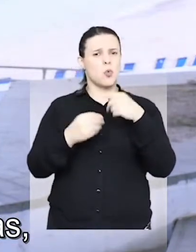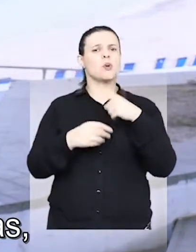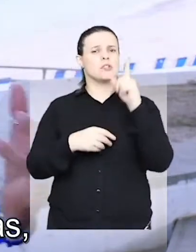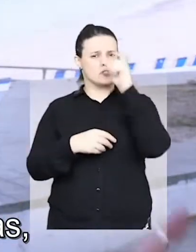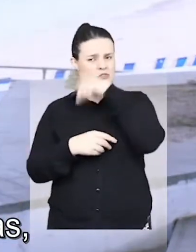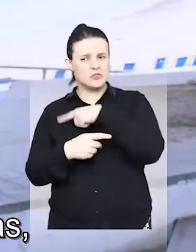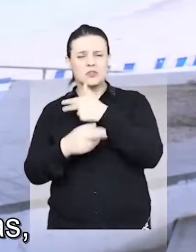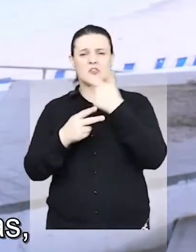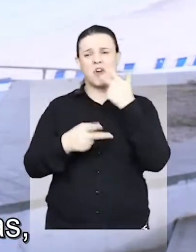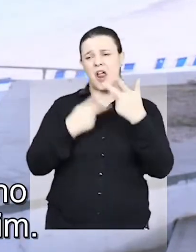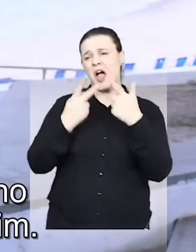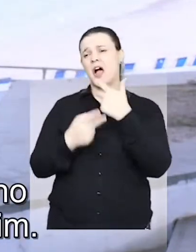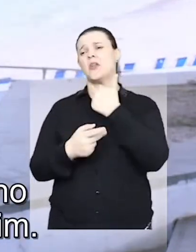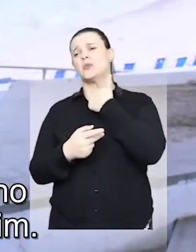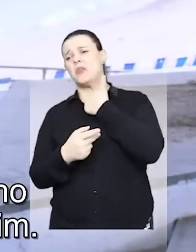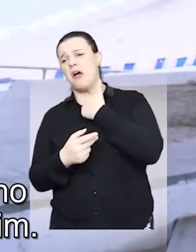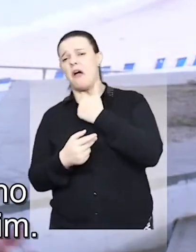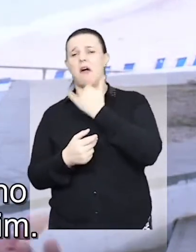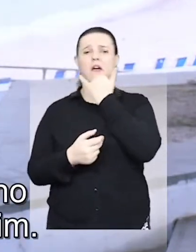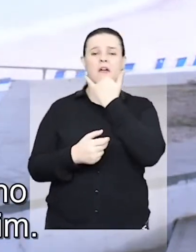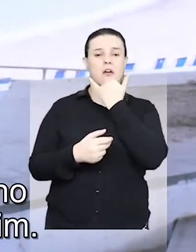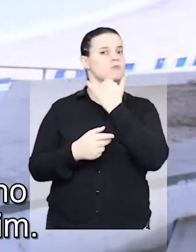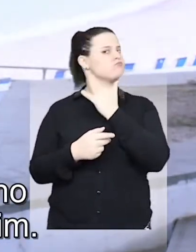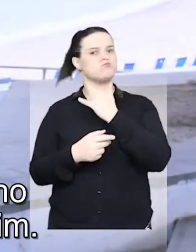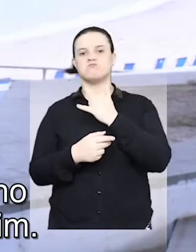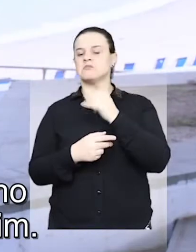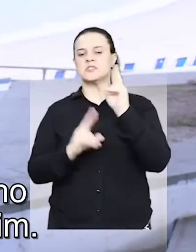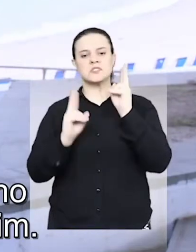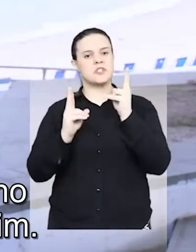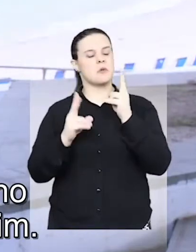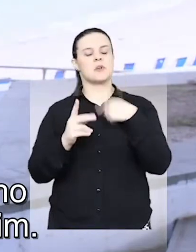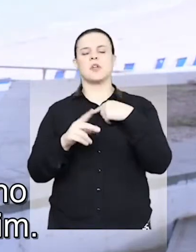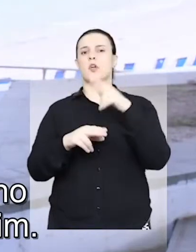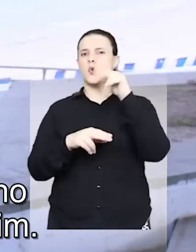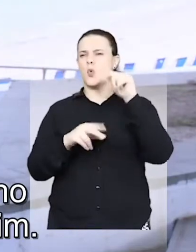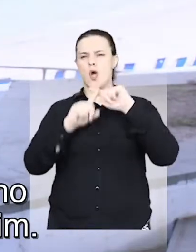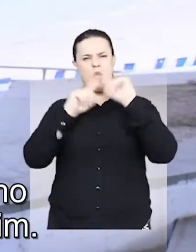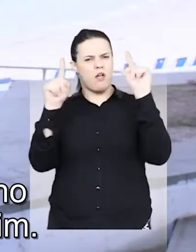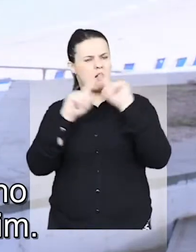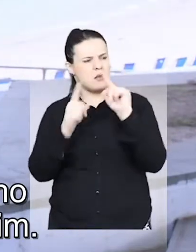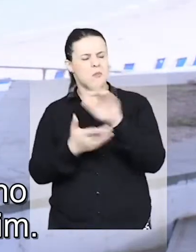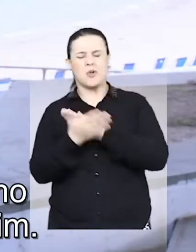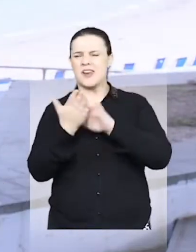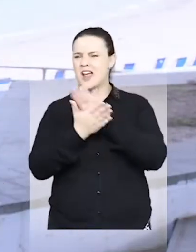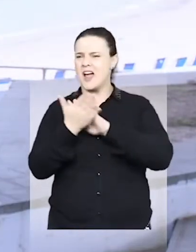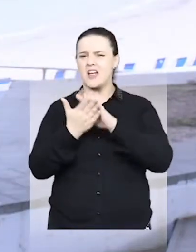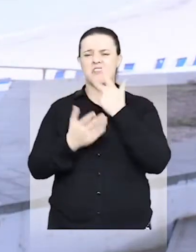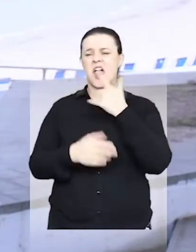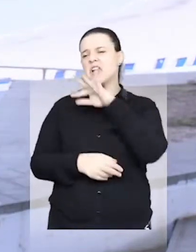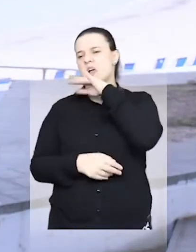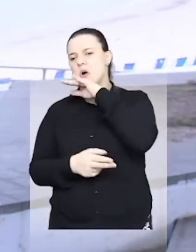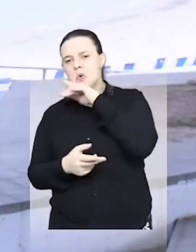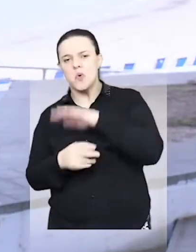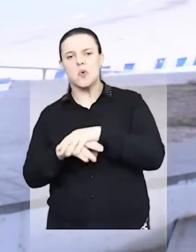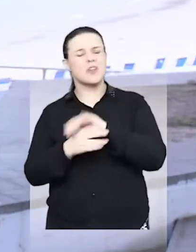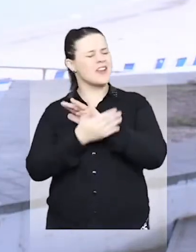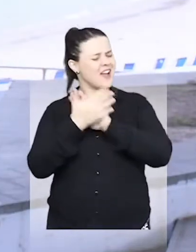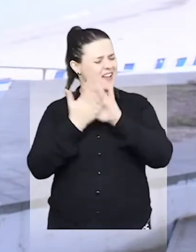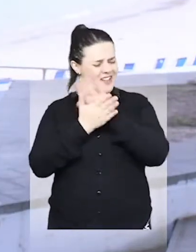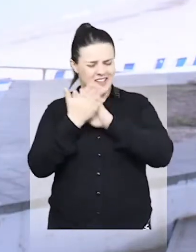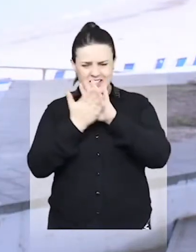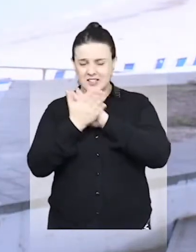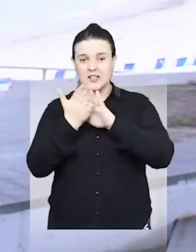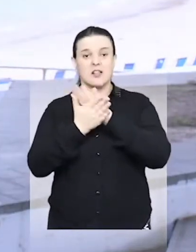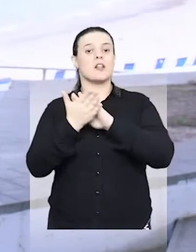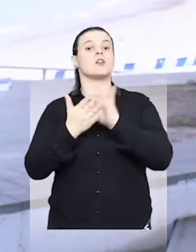estar dando desculpa e não estar fazendo, mas é um menino que nunca reclamou de nada pra mim, nunca falou que tá ruim, nunca falou